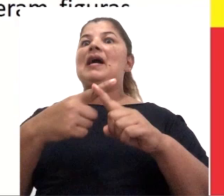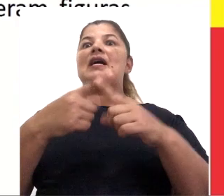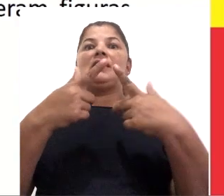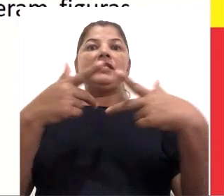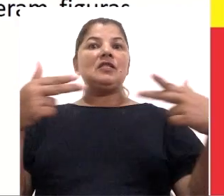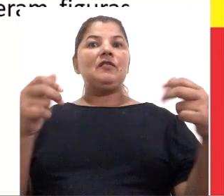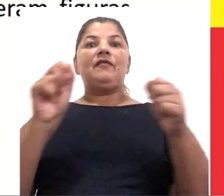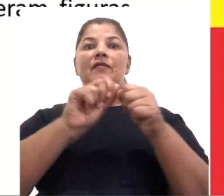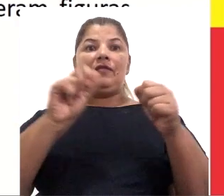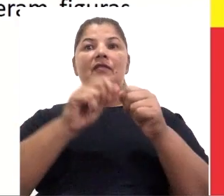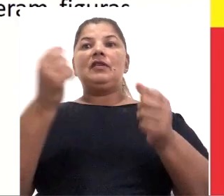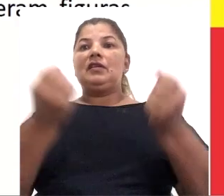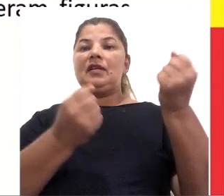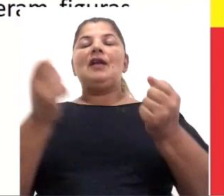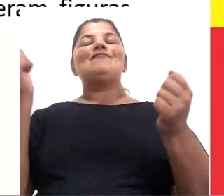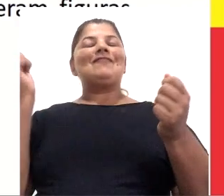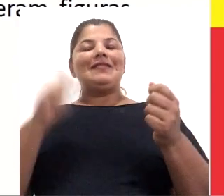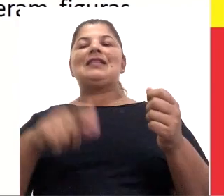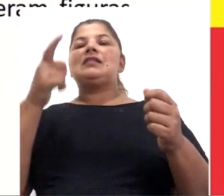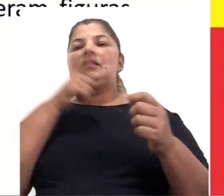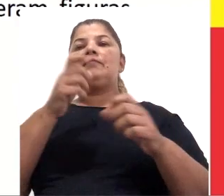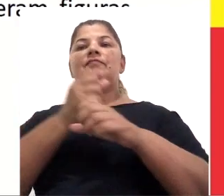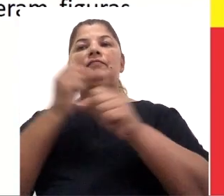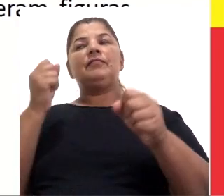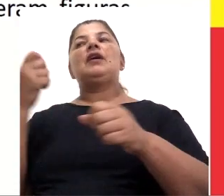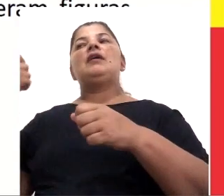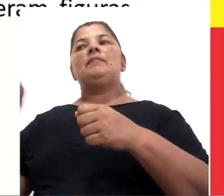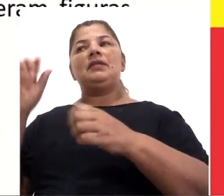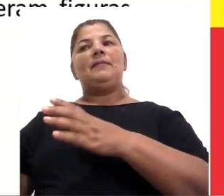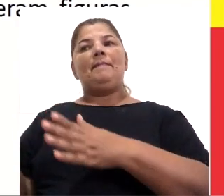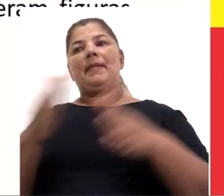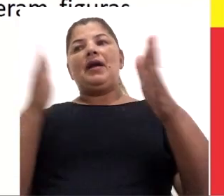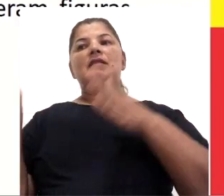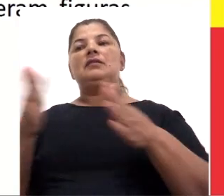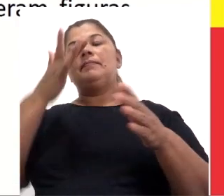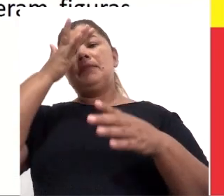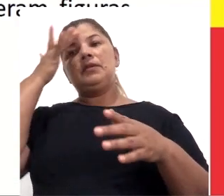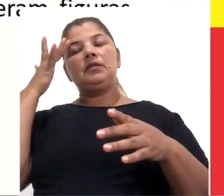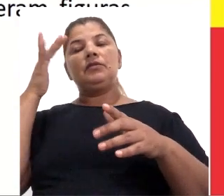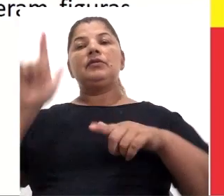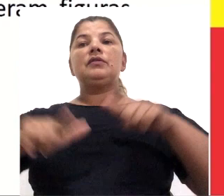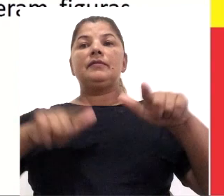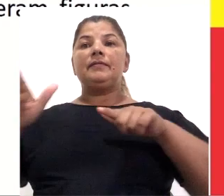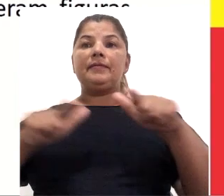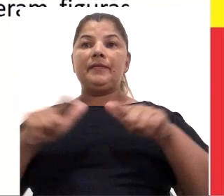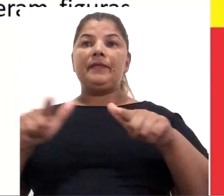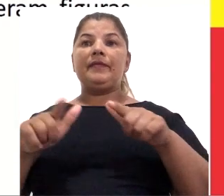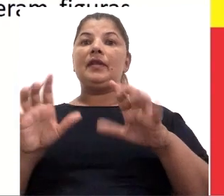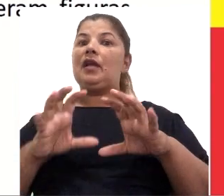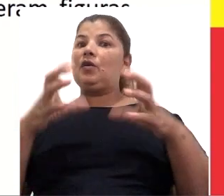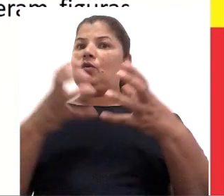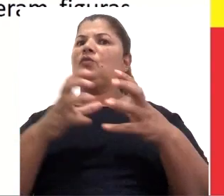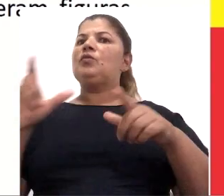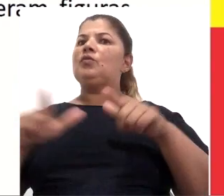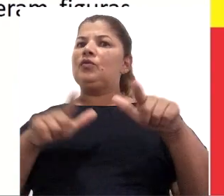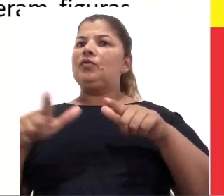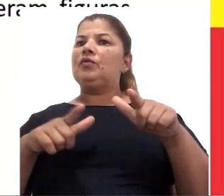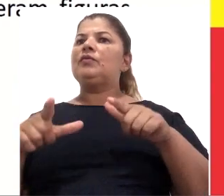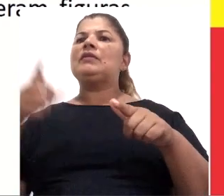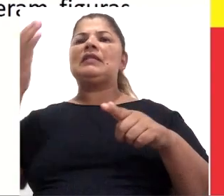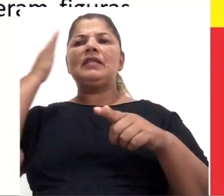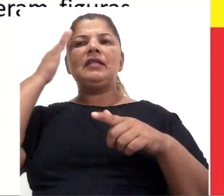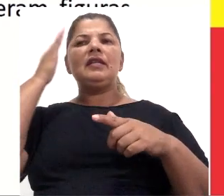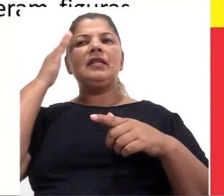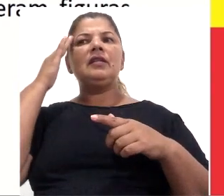eu produzo, mais dinheiro eu ganho. Preciso de mais pessoas para produzir. Então, a classe operária ela começa a surgir,